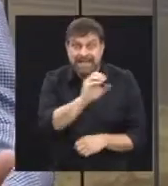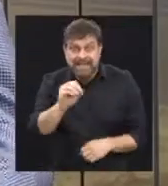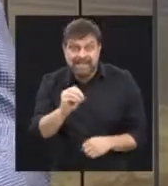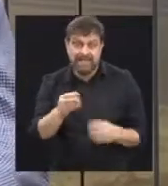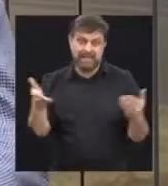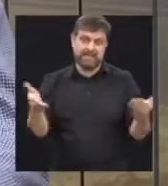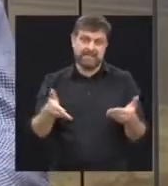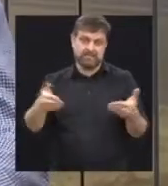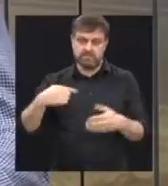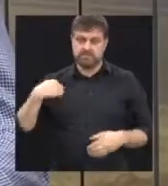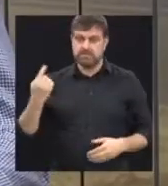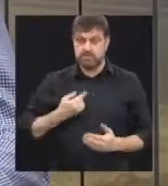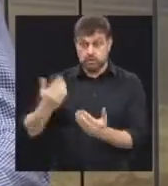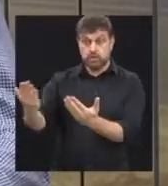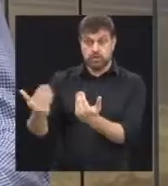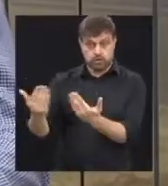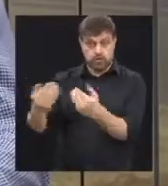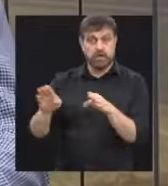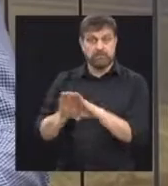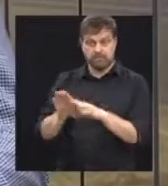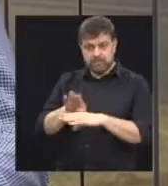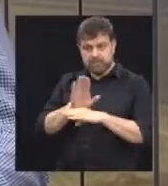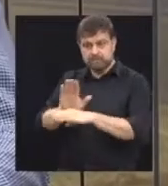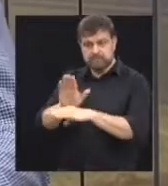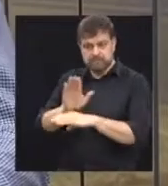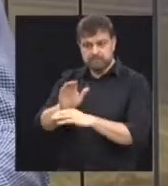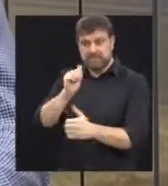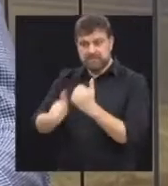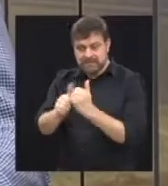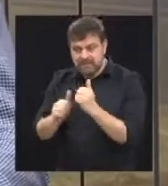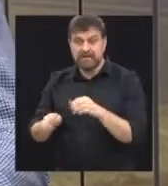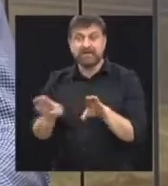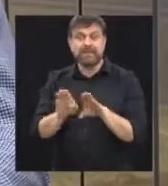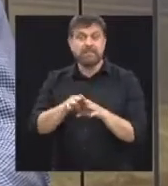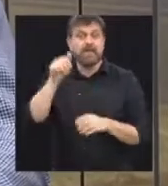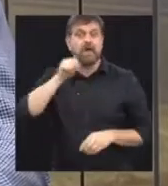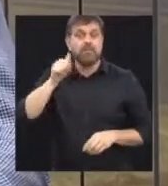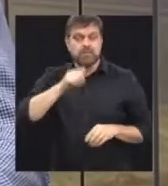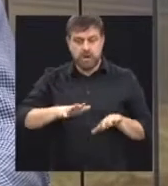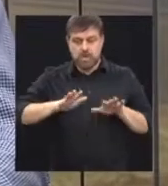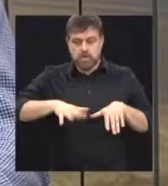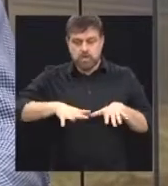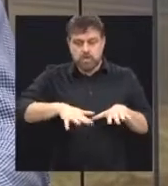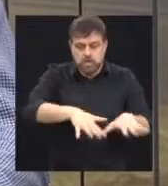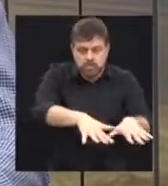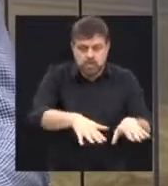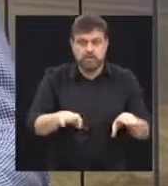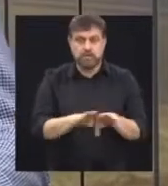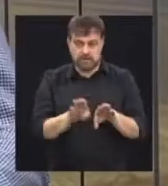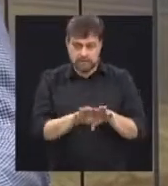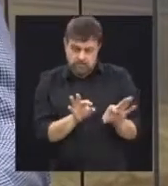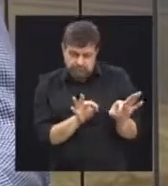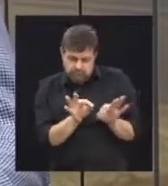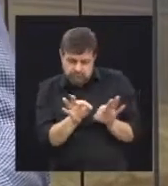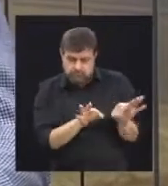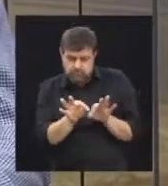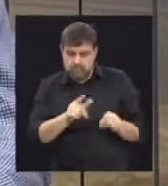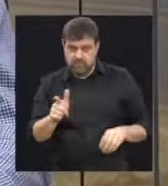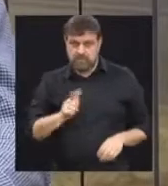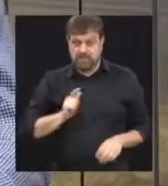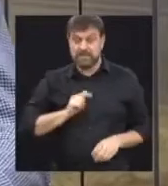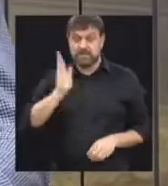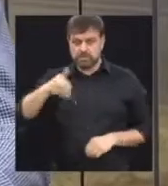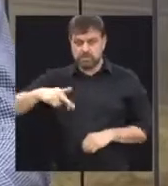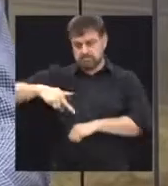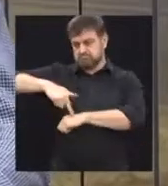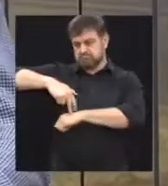nós atendemos em atividade esportiva, atividade para senhoras, nós temos corte e costura, corte e alta costura, porque teve desfile